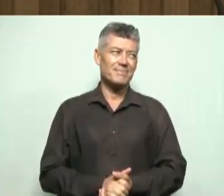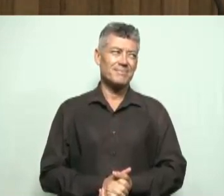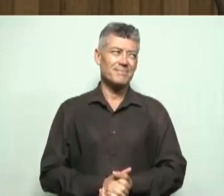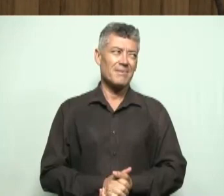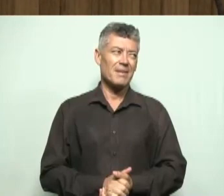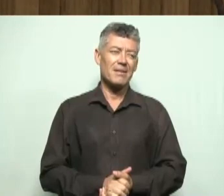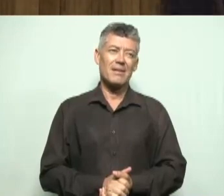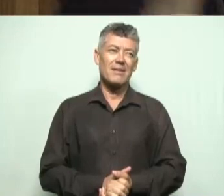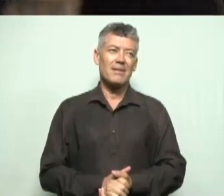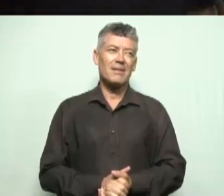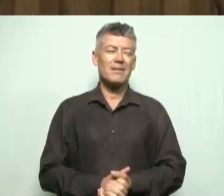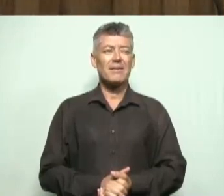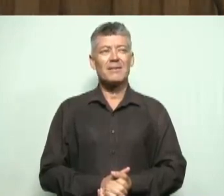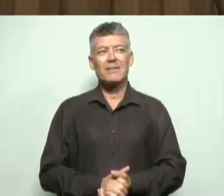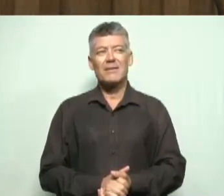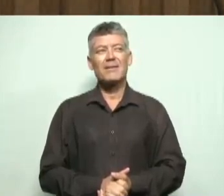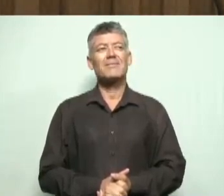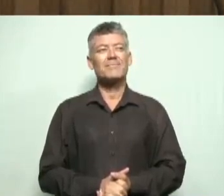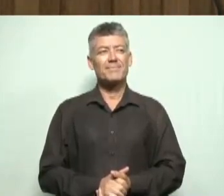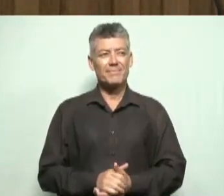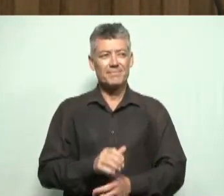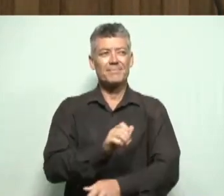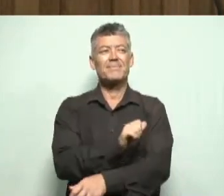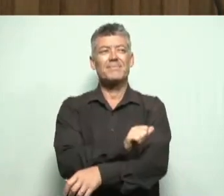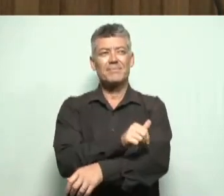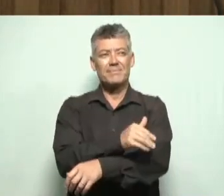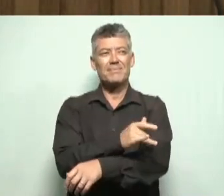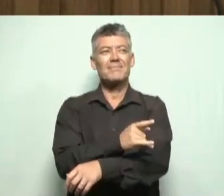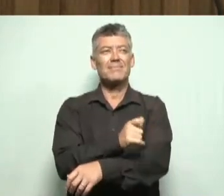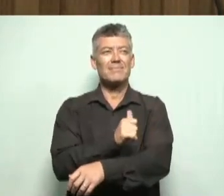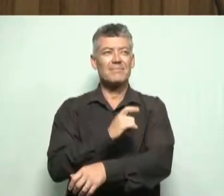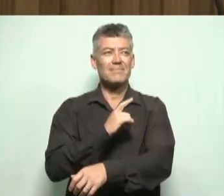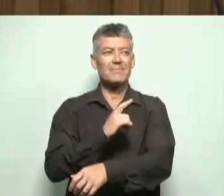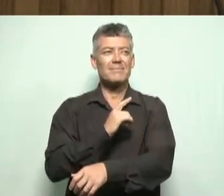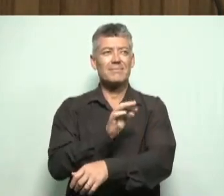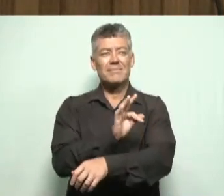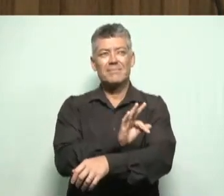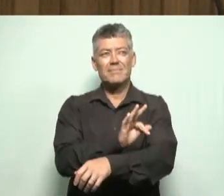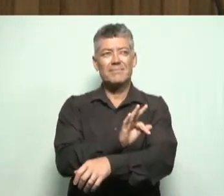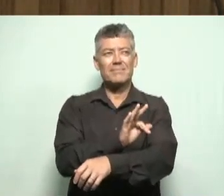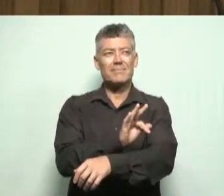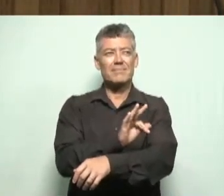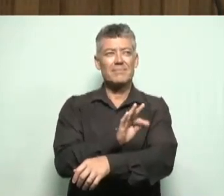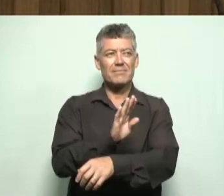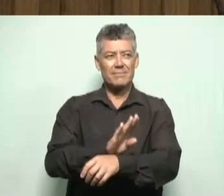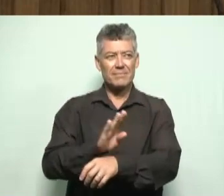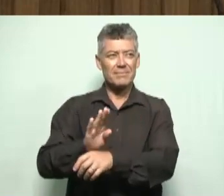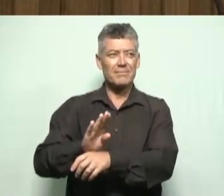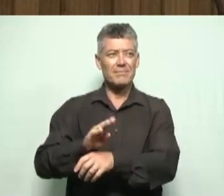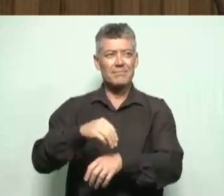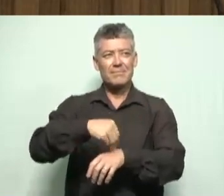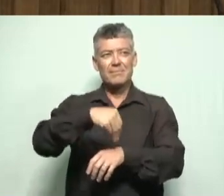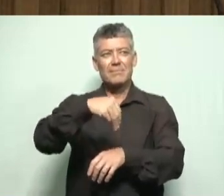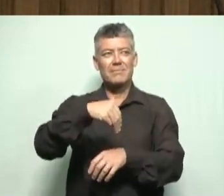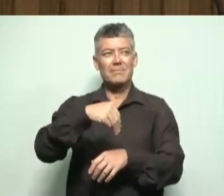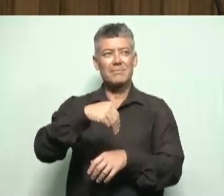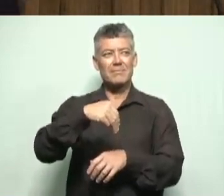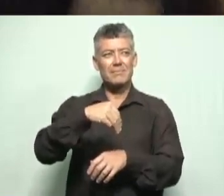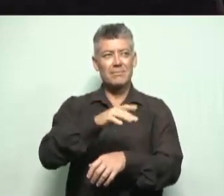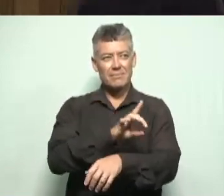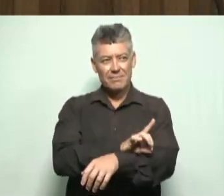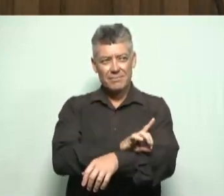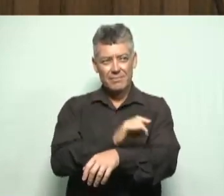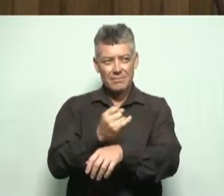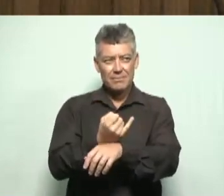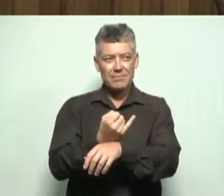presença, vereadores Ana Paula, Anderson Lopes, Haroldo Alves, Luiz Francisco, Brisa Braca, Camila Araújo, Chagas Catarino, Dixon